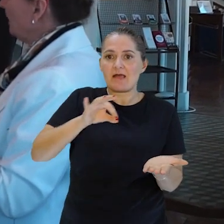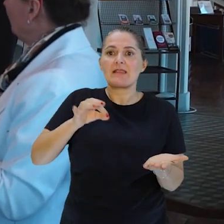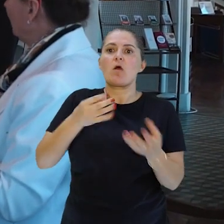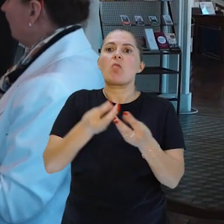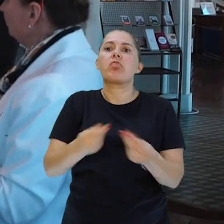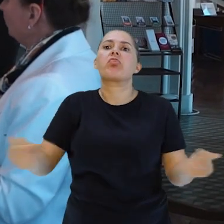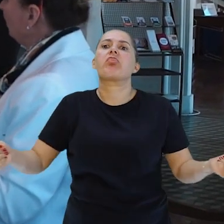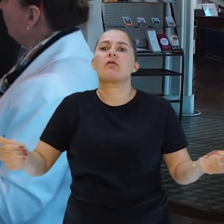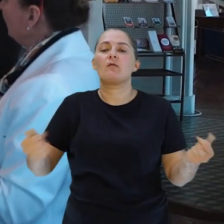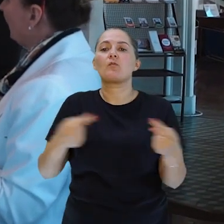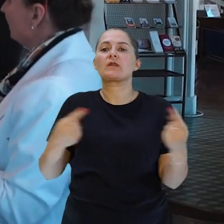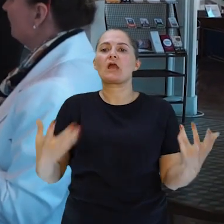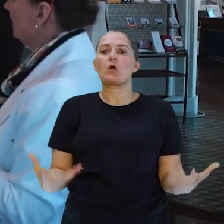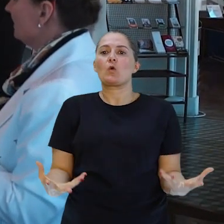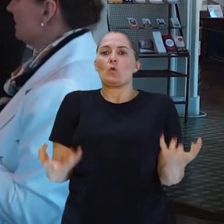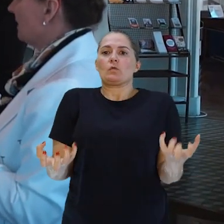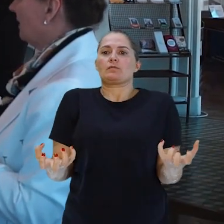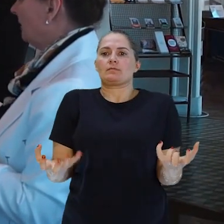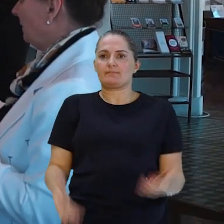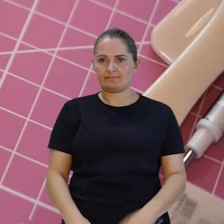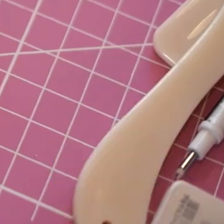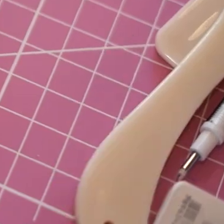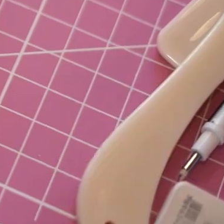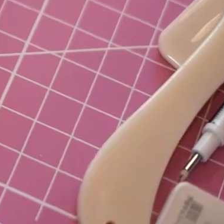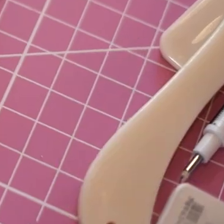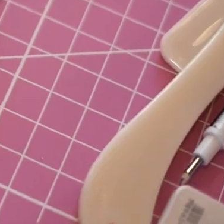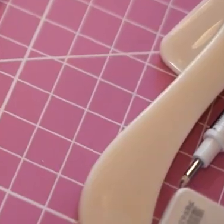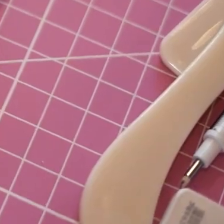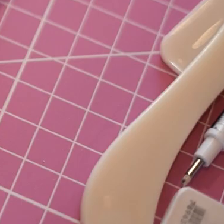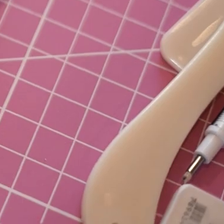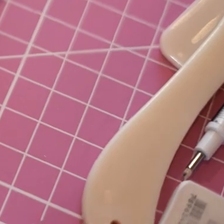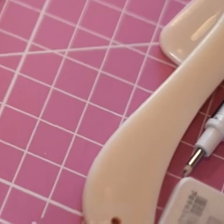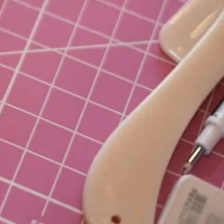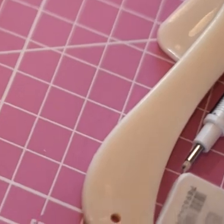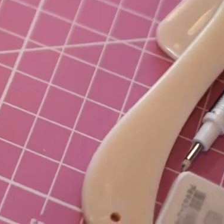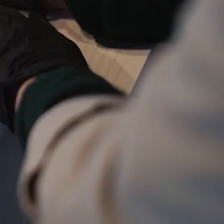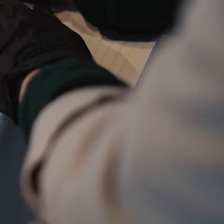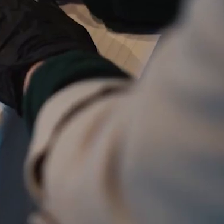Com o mata-borrão, tu não umedece exageradamente.